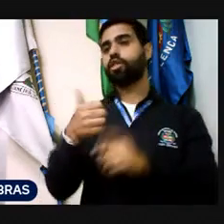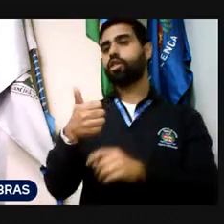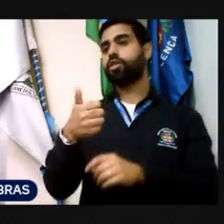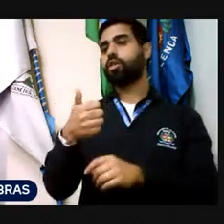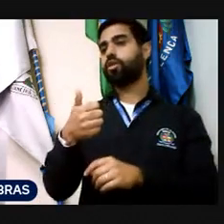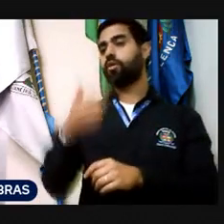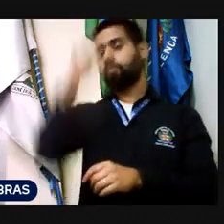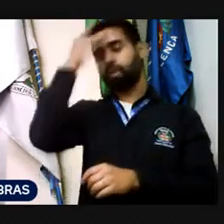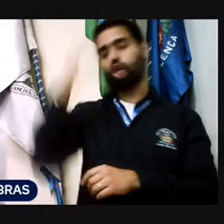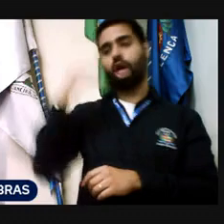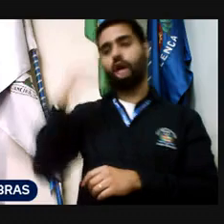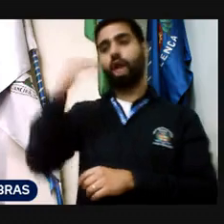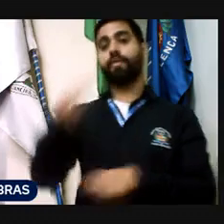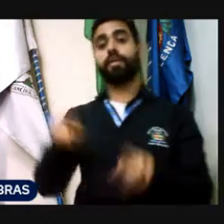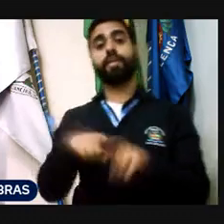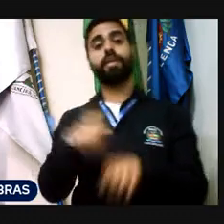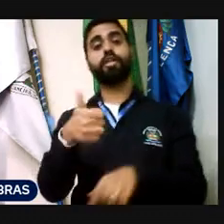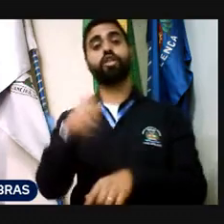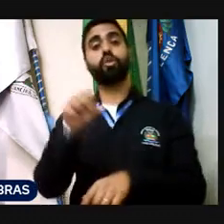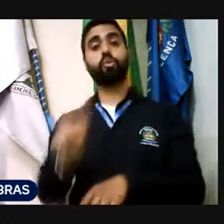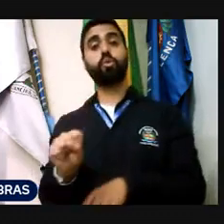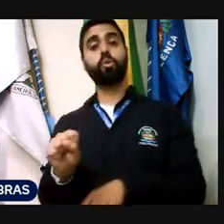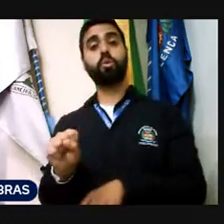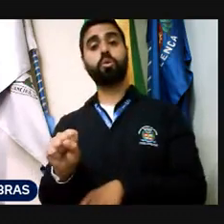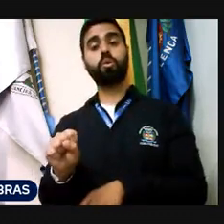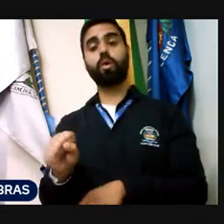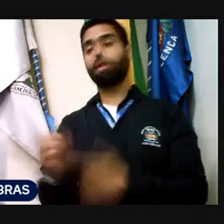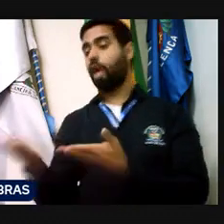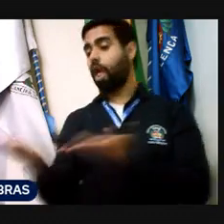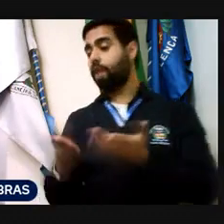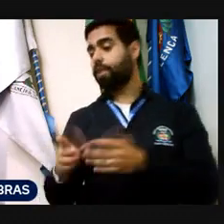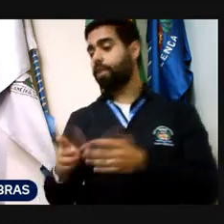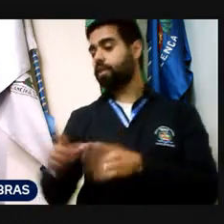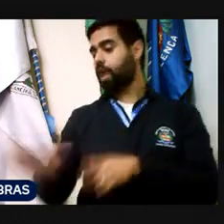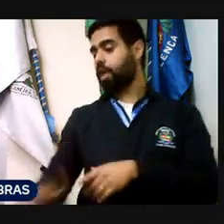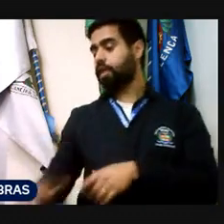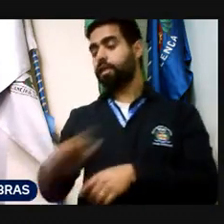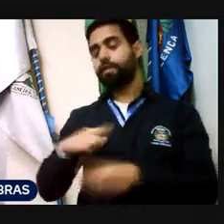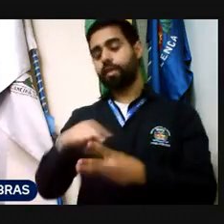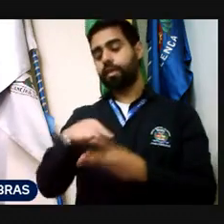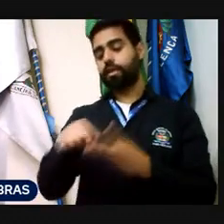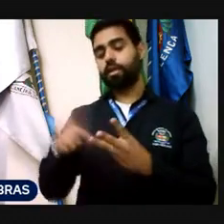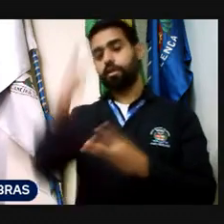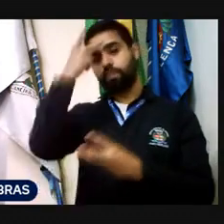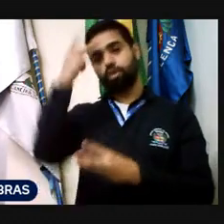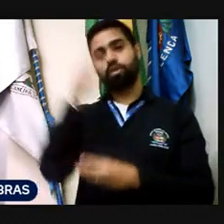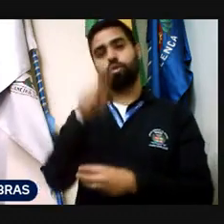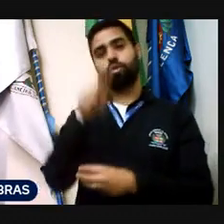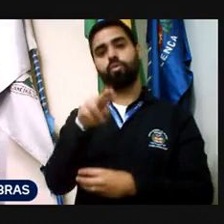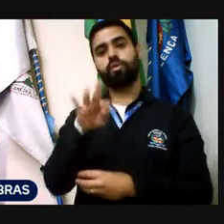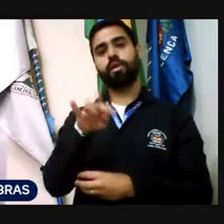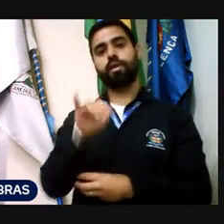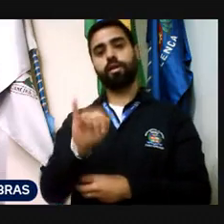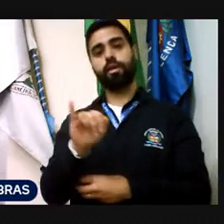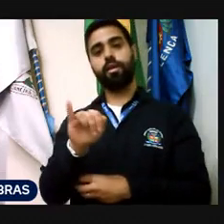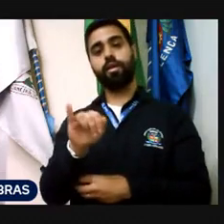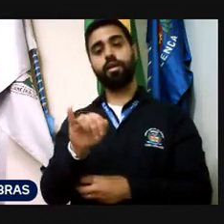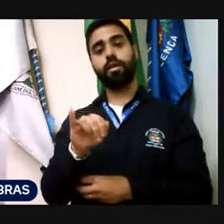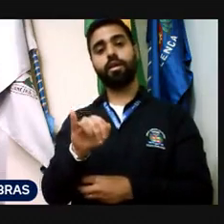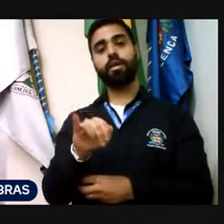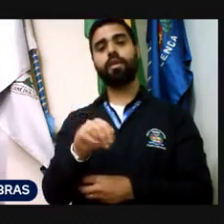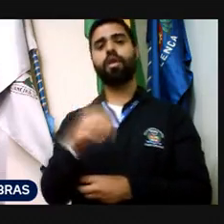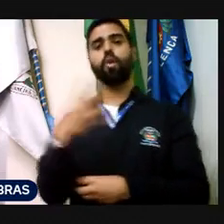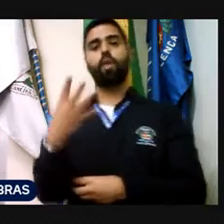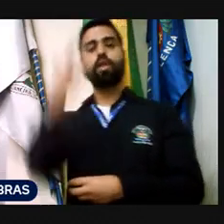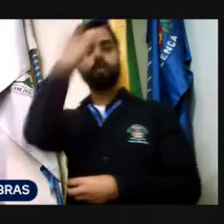18 atendimentos infantil, com 3 pacientes na UTI internados e na enfermaria com